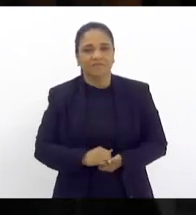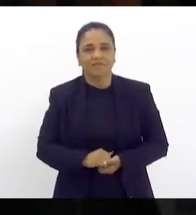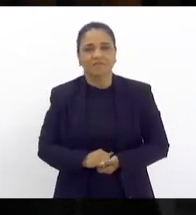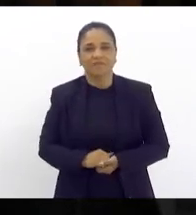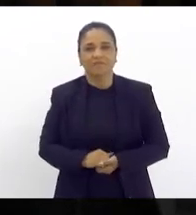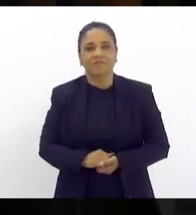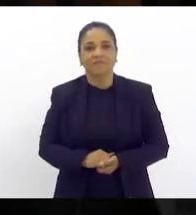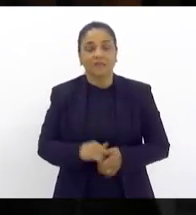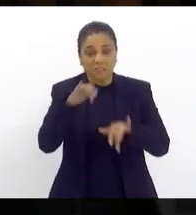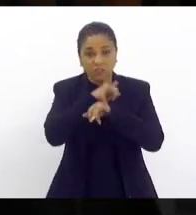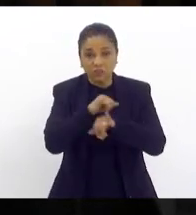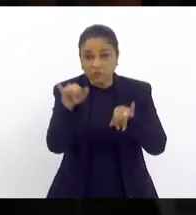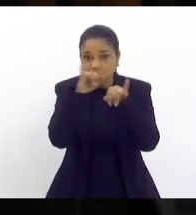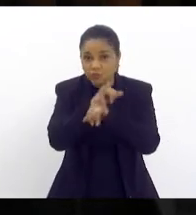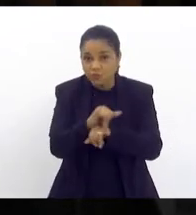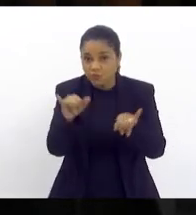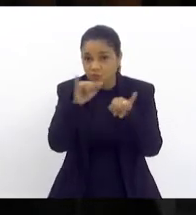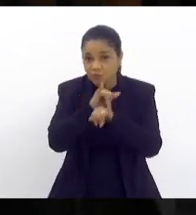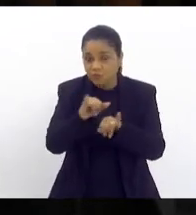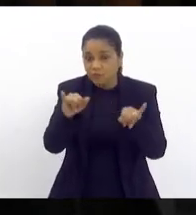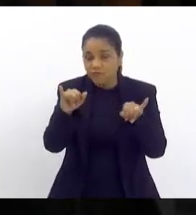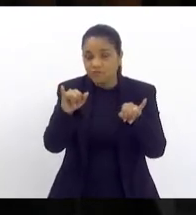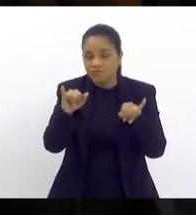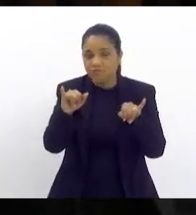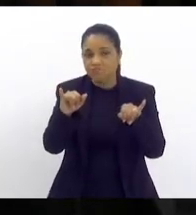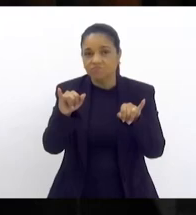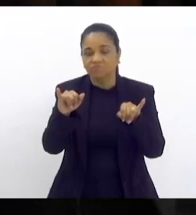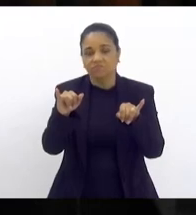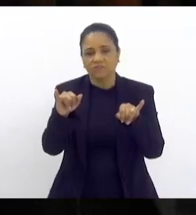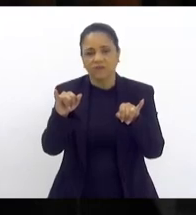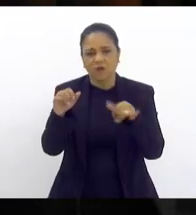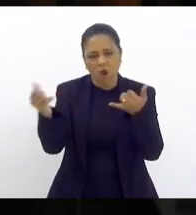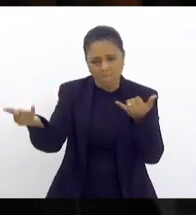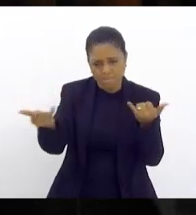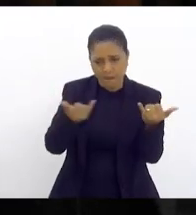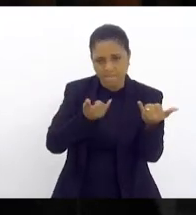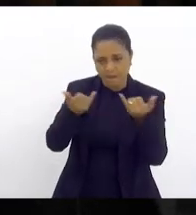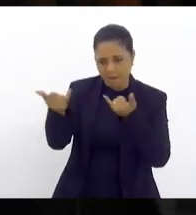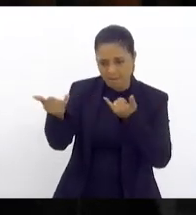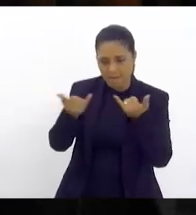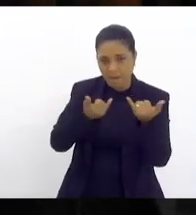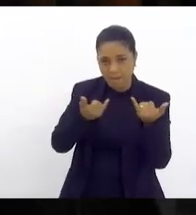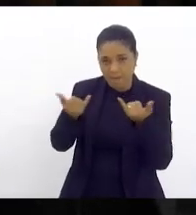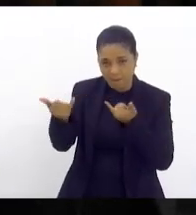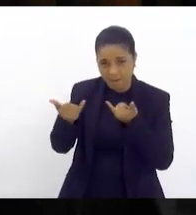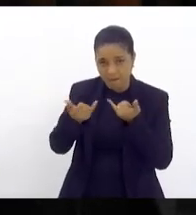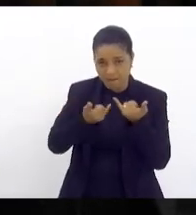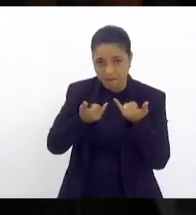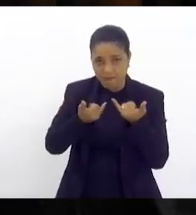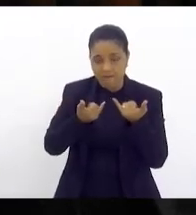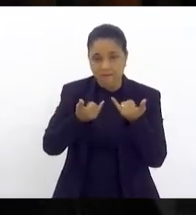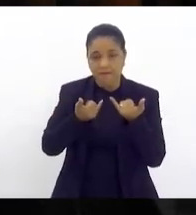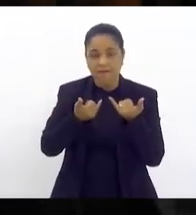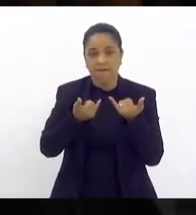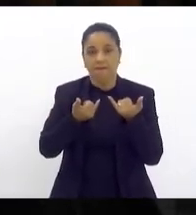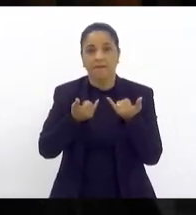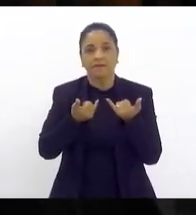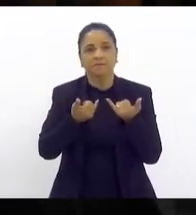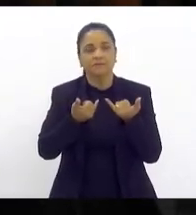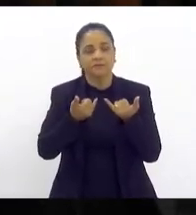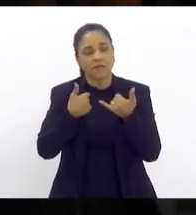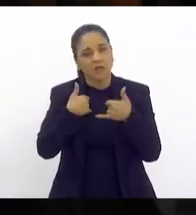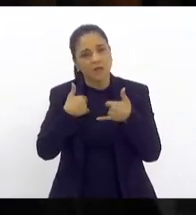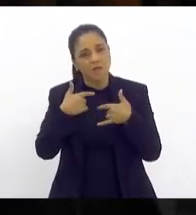as notícias que nos chegam a cada momento cada vez mais